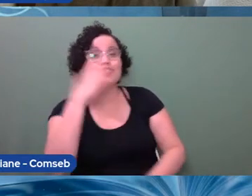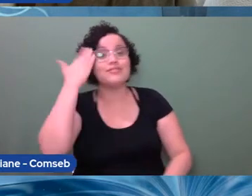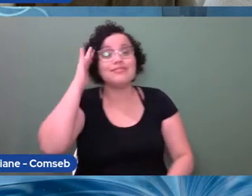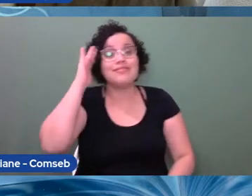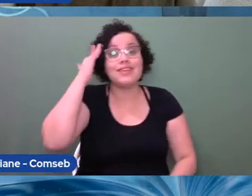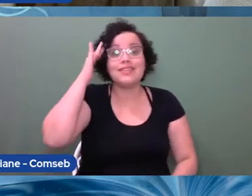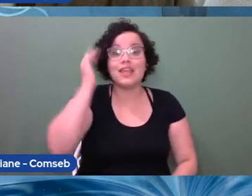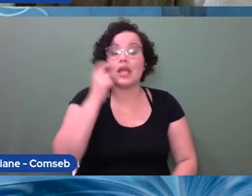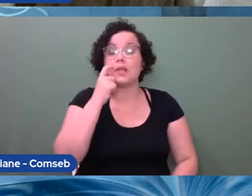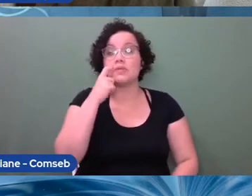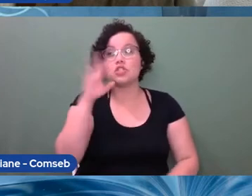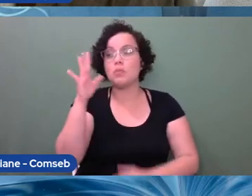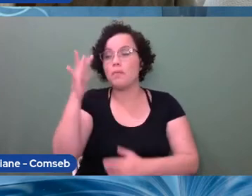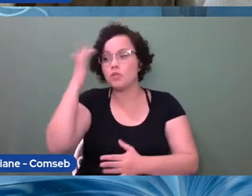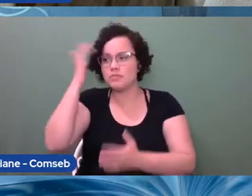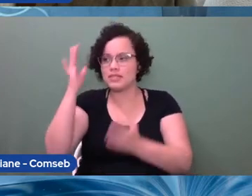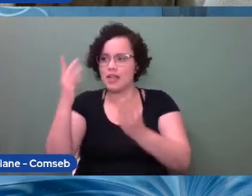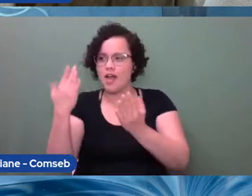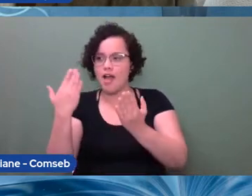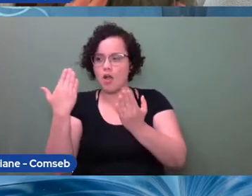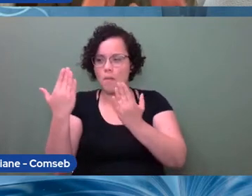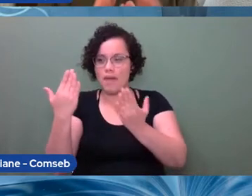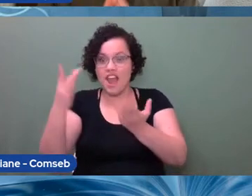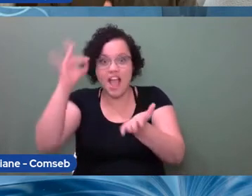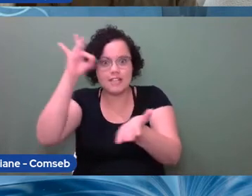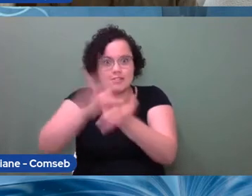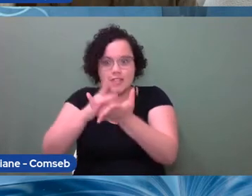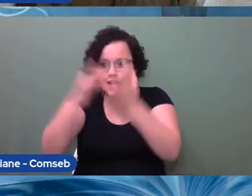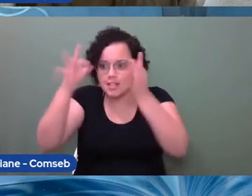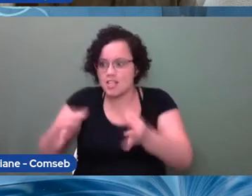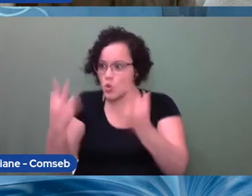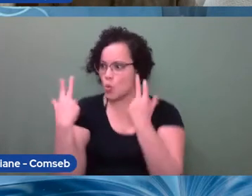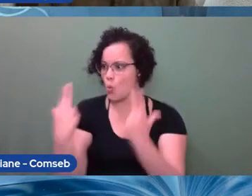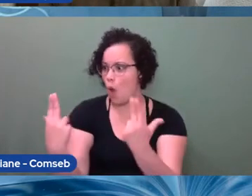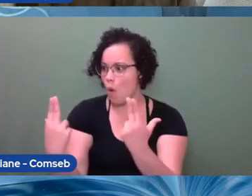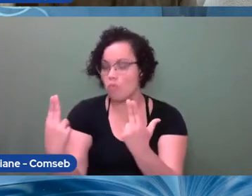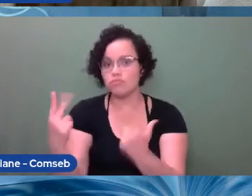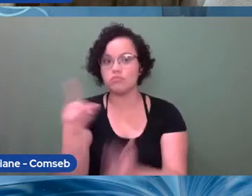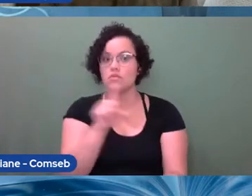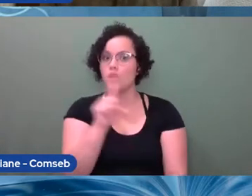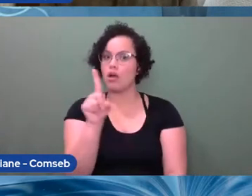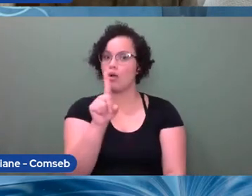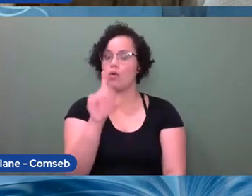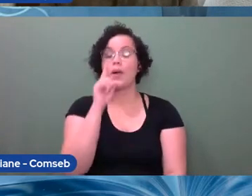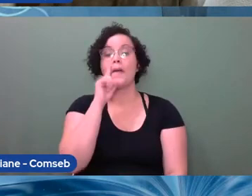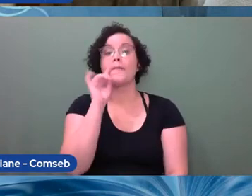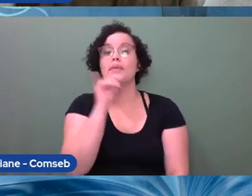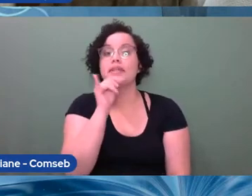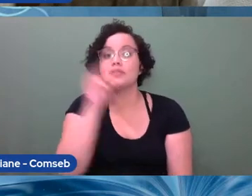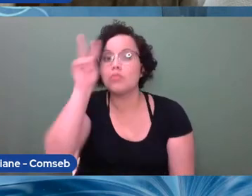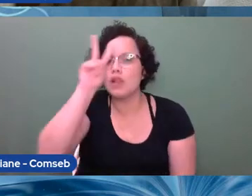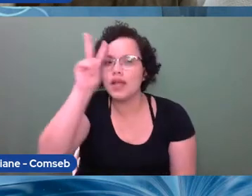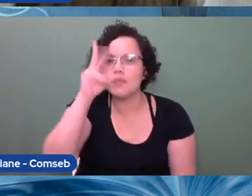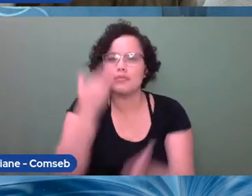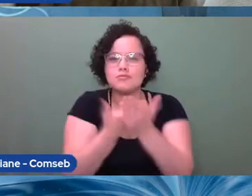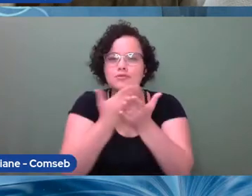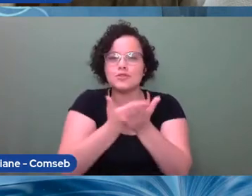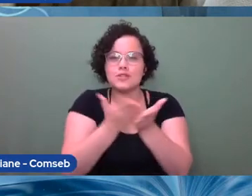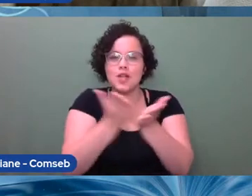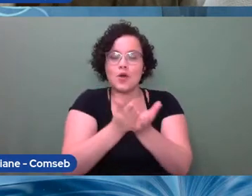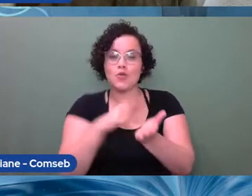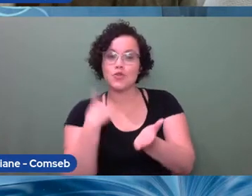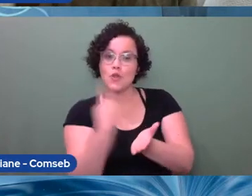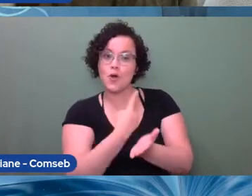não pode tomar o pé da letra. Como eu já disse antes, quer dizer, quando você lê O Nosso Lar, lá tem um parque